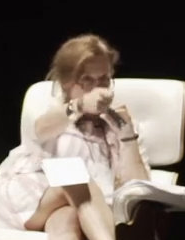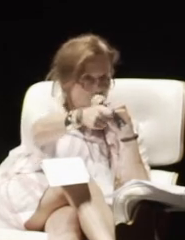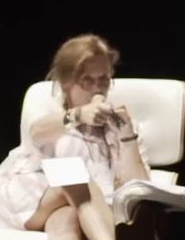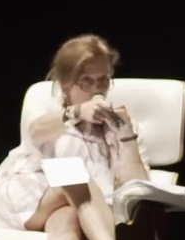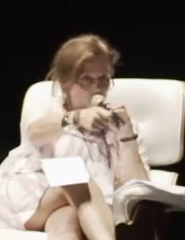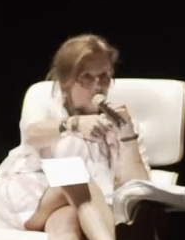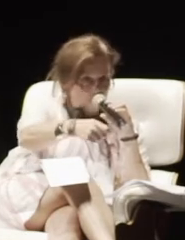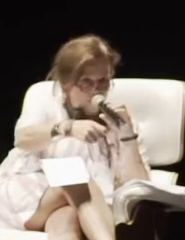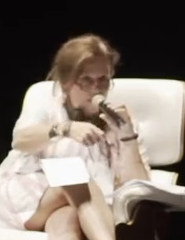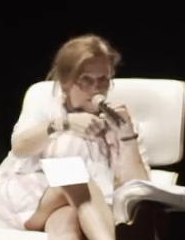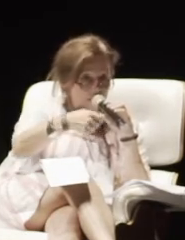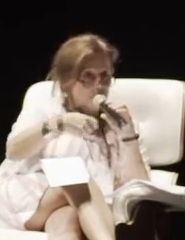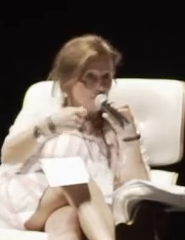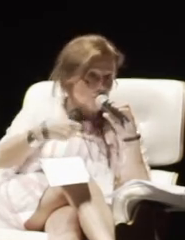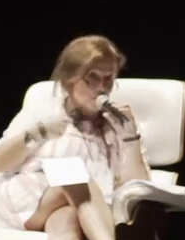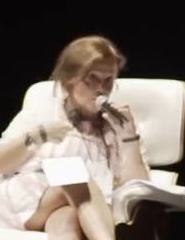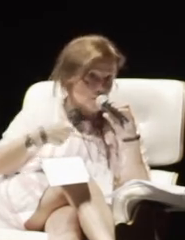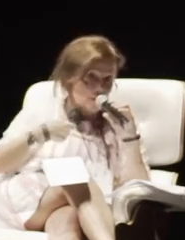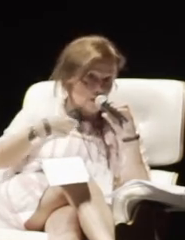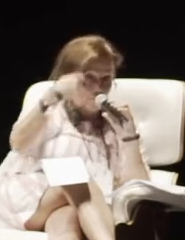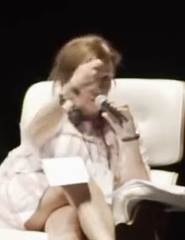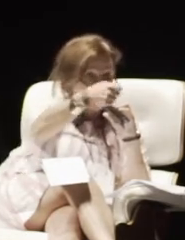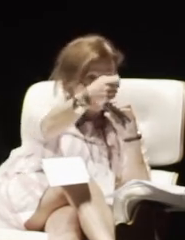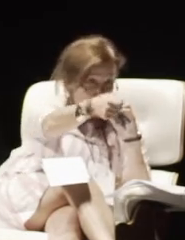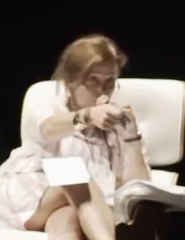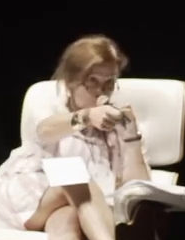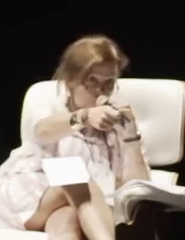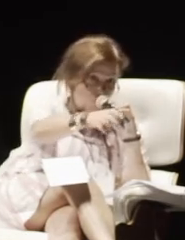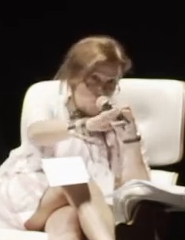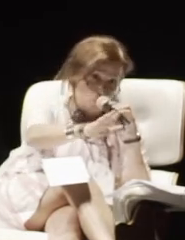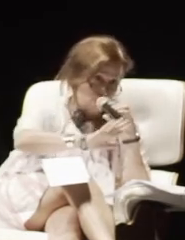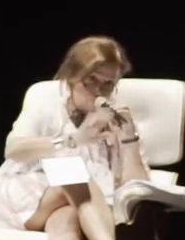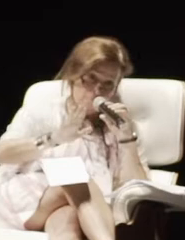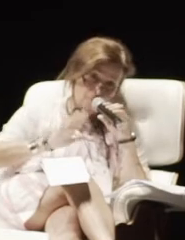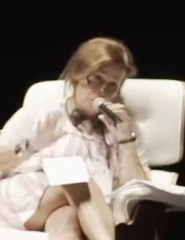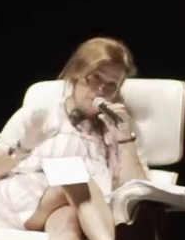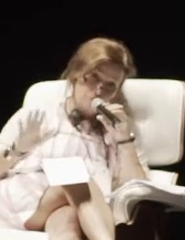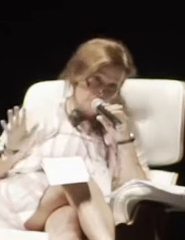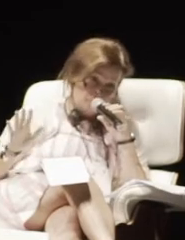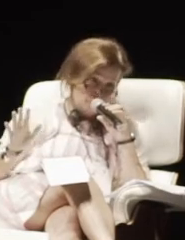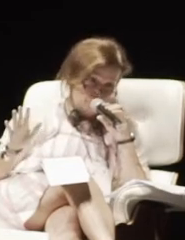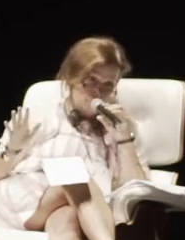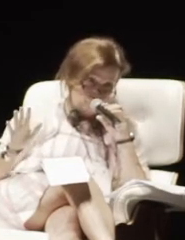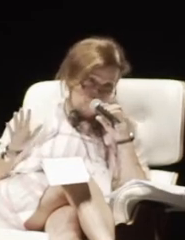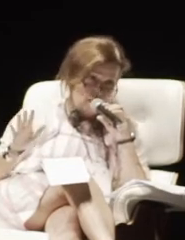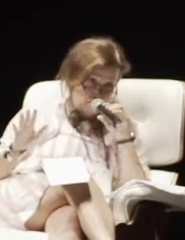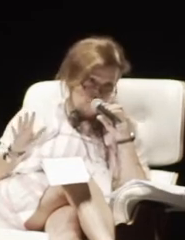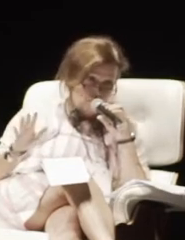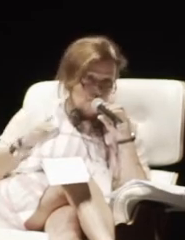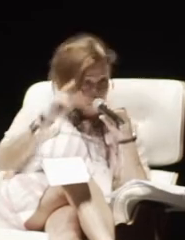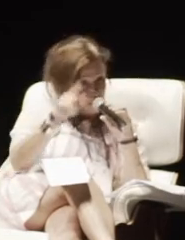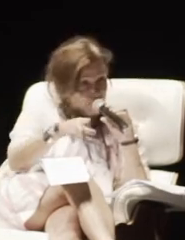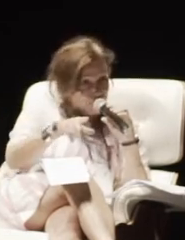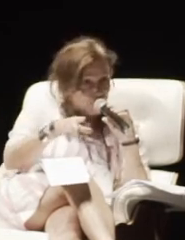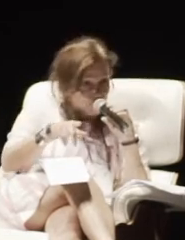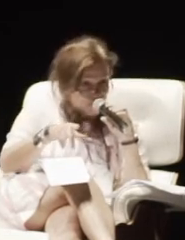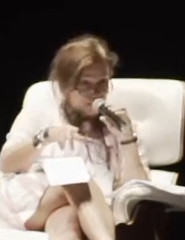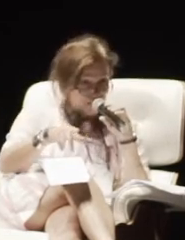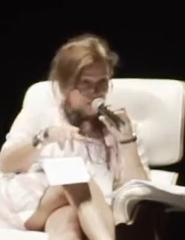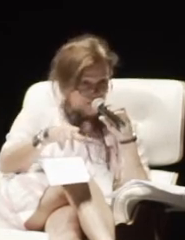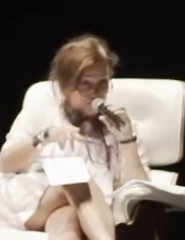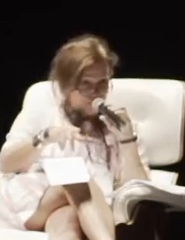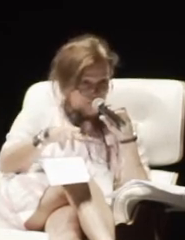ele, faz isso, né? Se você tivesse chegado, faça isso, isso é bom, talvez não tivesse funcionado. Mas ele